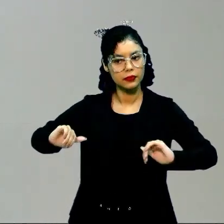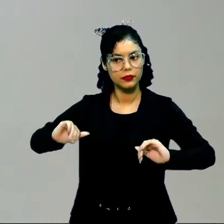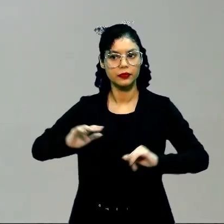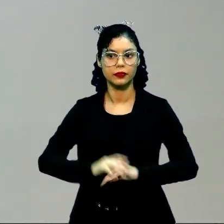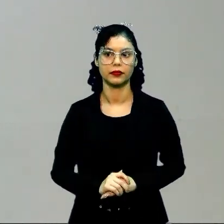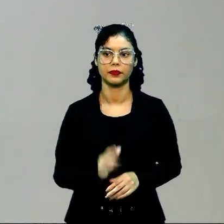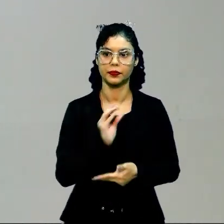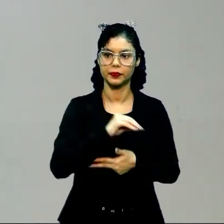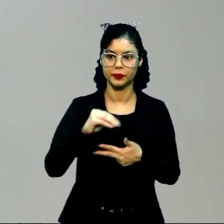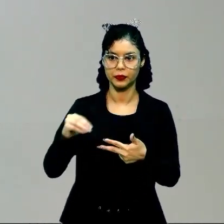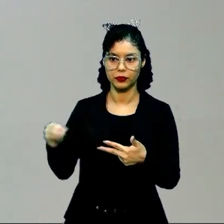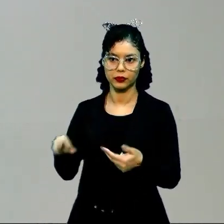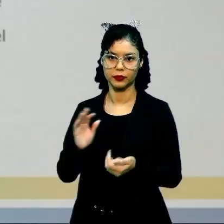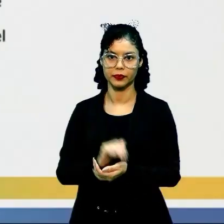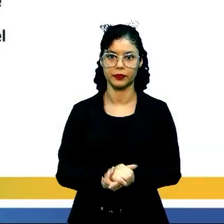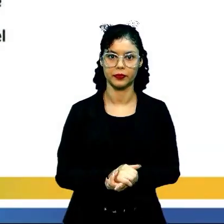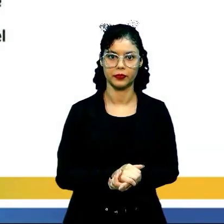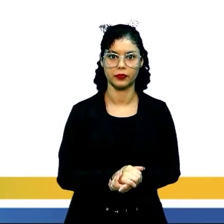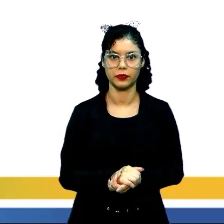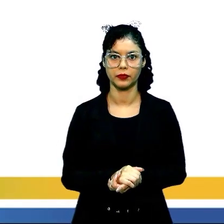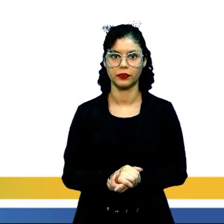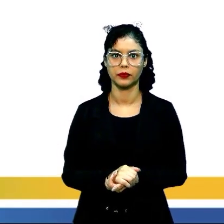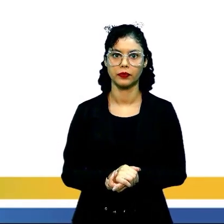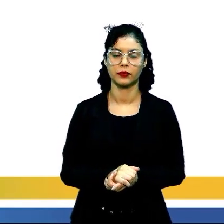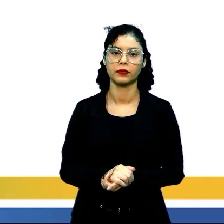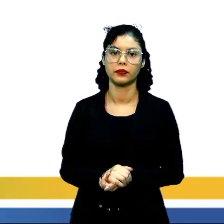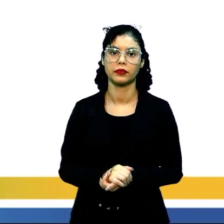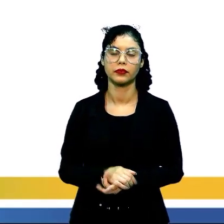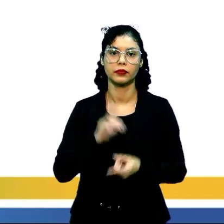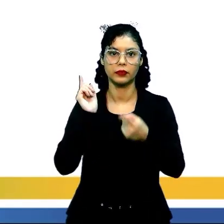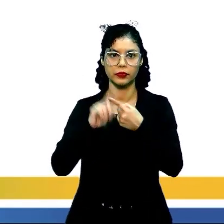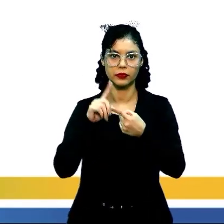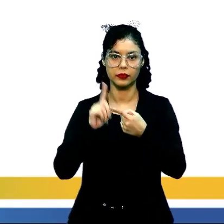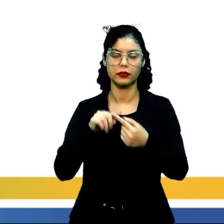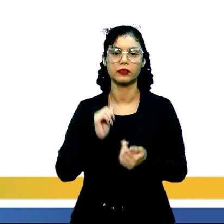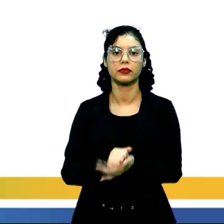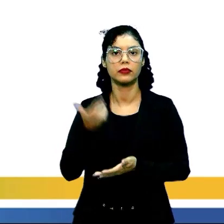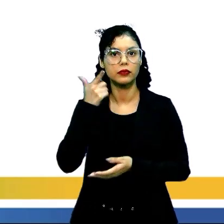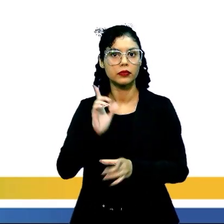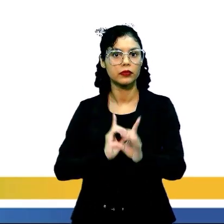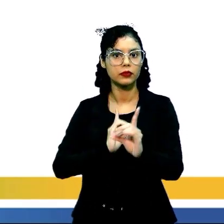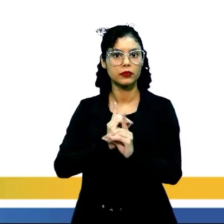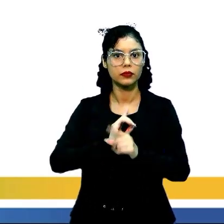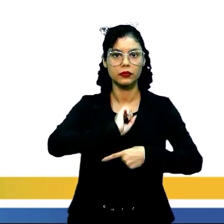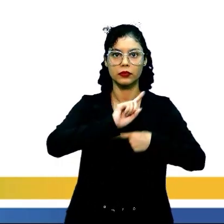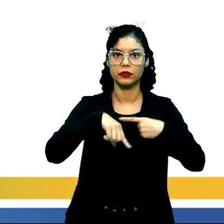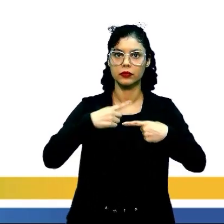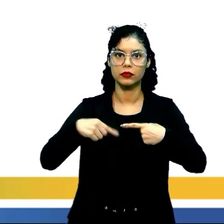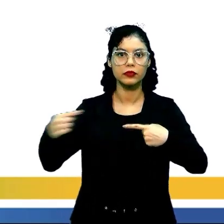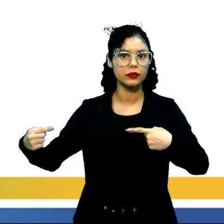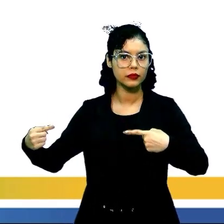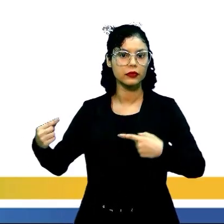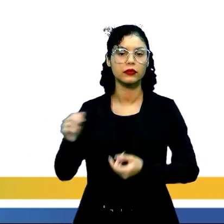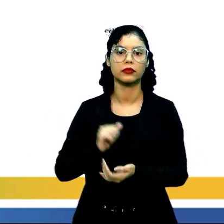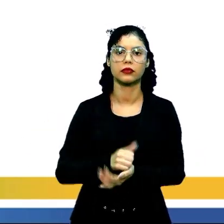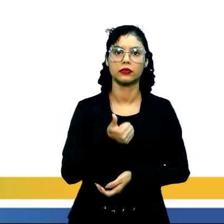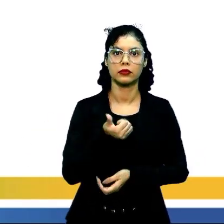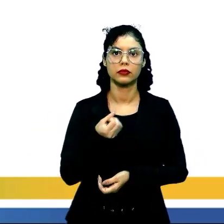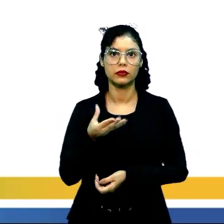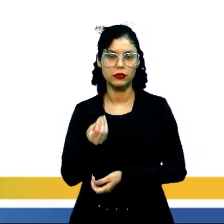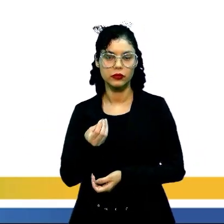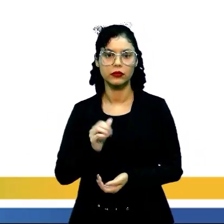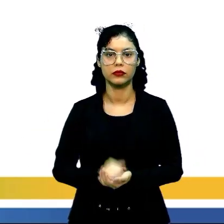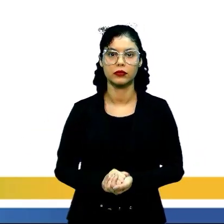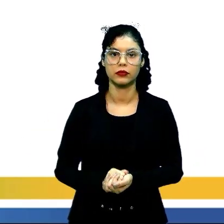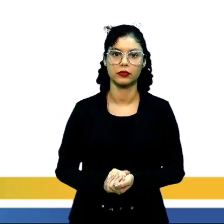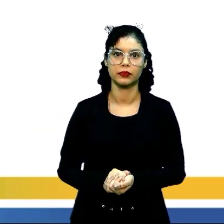na sua prova do Enem. Vamos lá. Primeira questão vocês conseguem encontrar no livro 1, lá na página 160, e